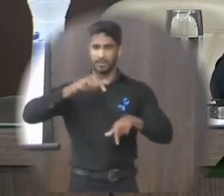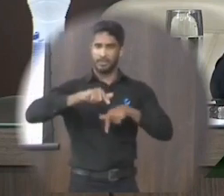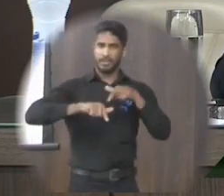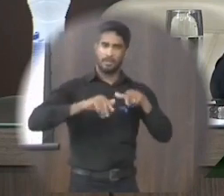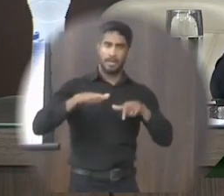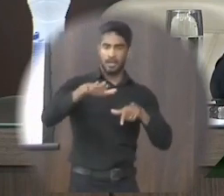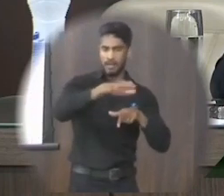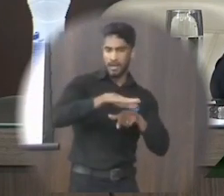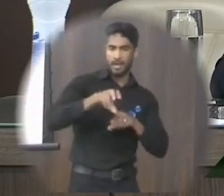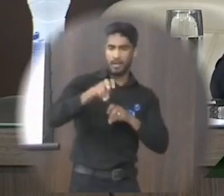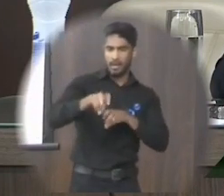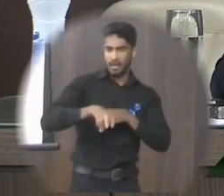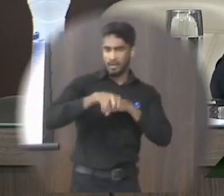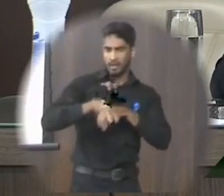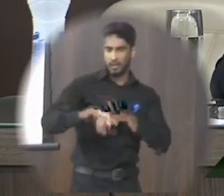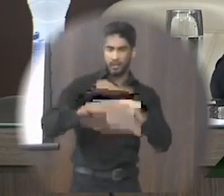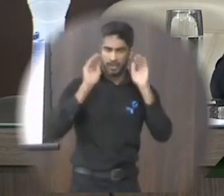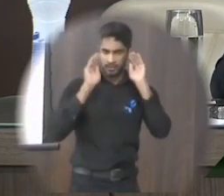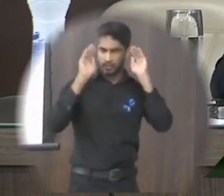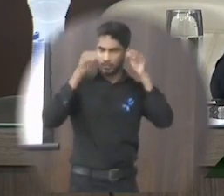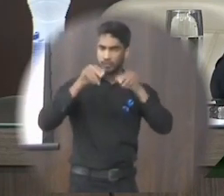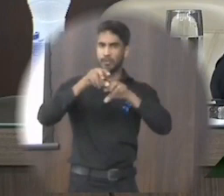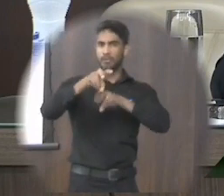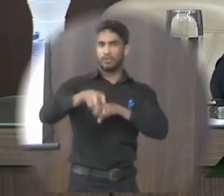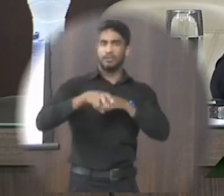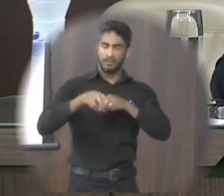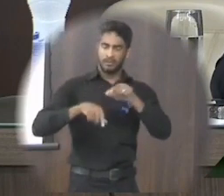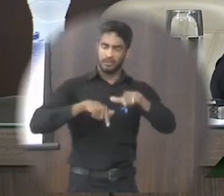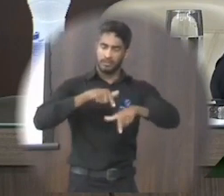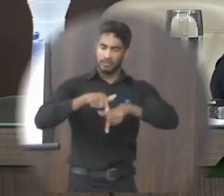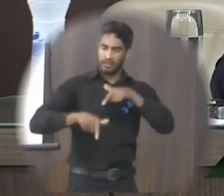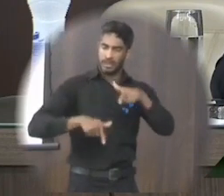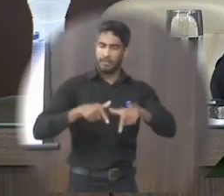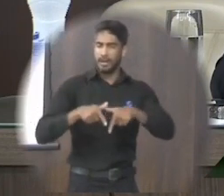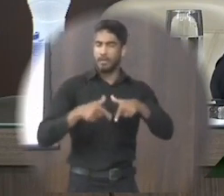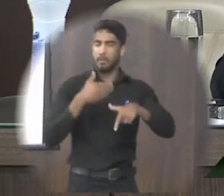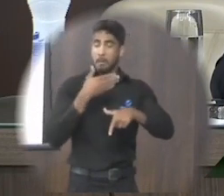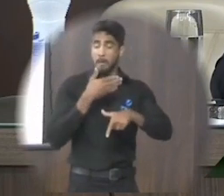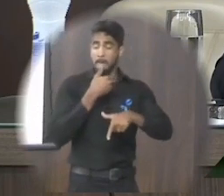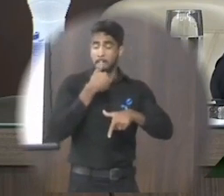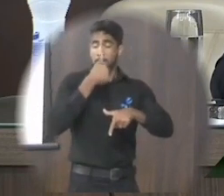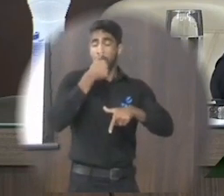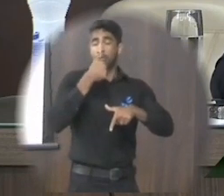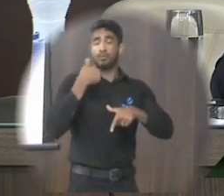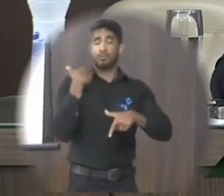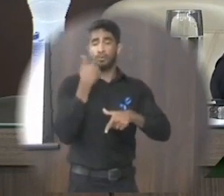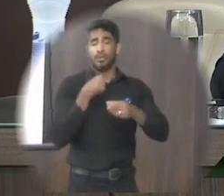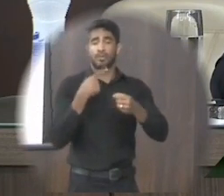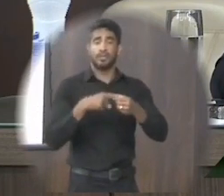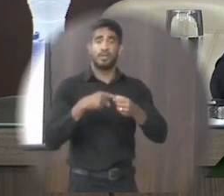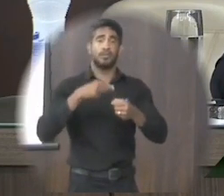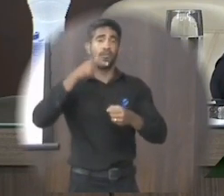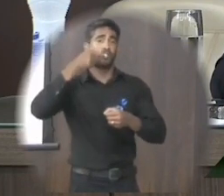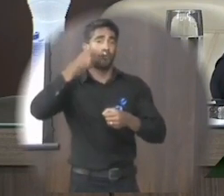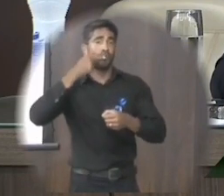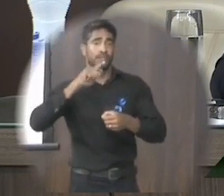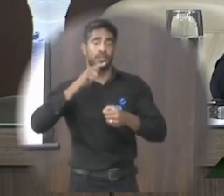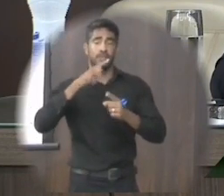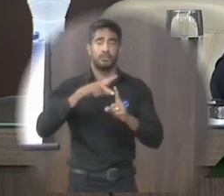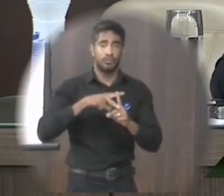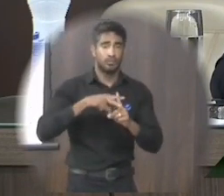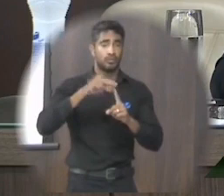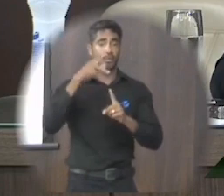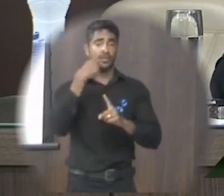agropecuária, com foco na pecuária, e vem desempenhando um brilhante trabalho na nossa cidade. onde tem conquistado, além do sucesso nas